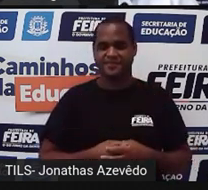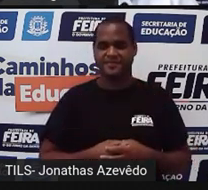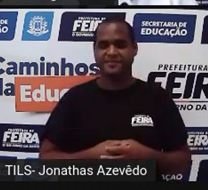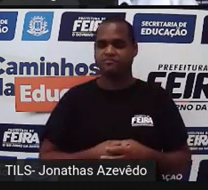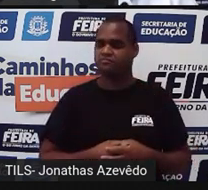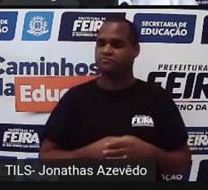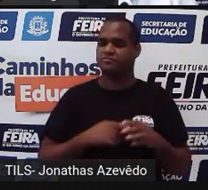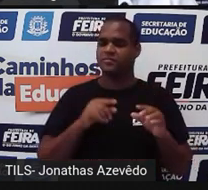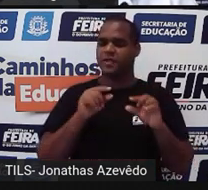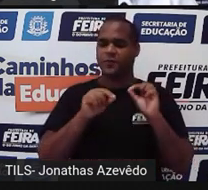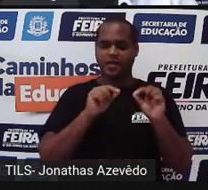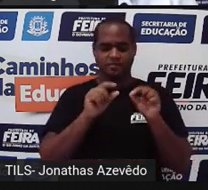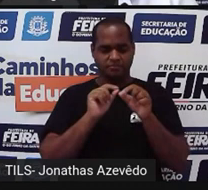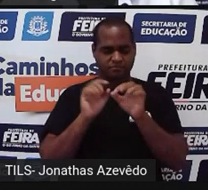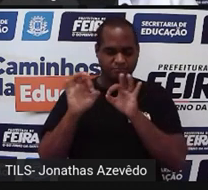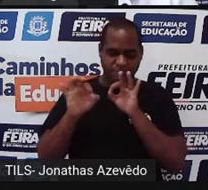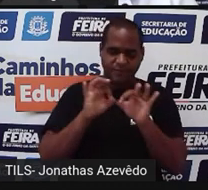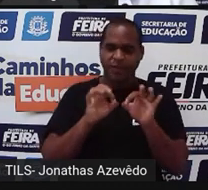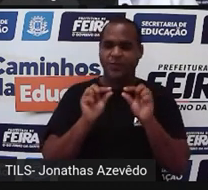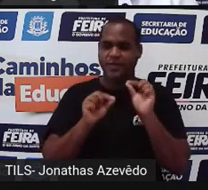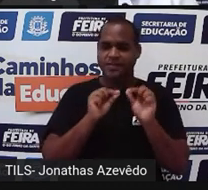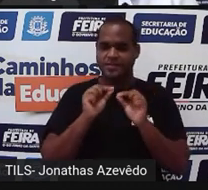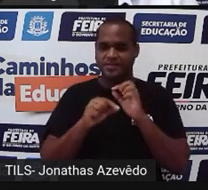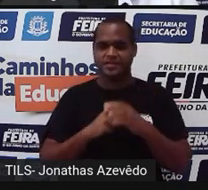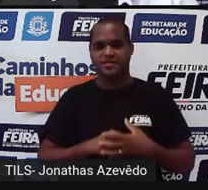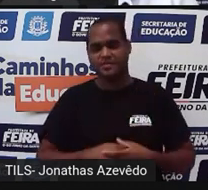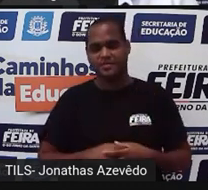o que é que a gente faz ali agora?